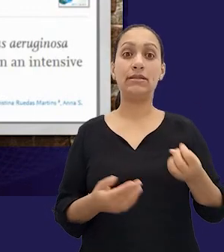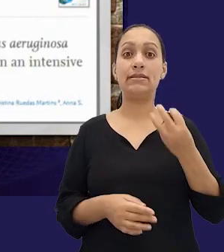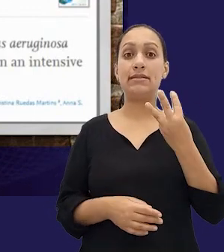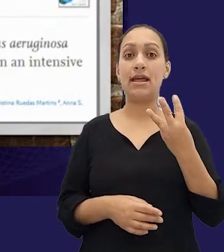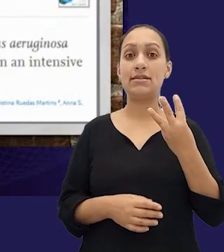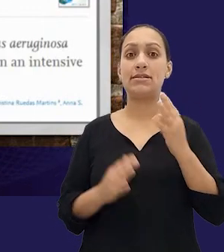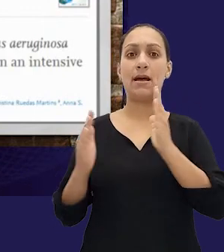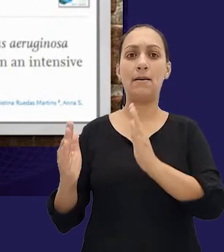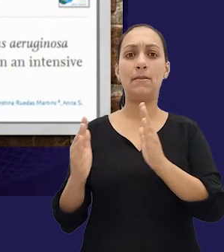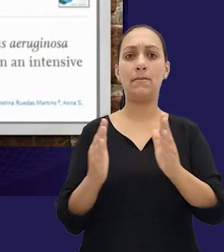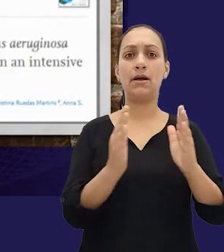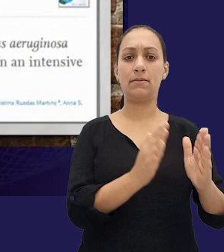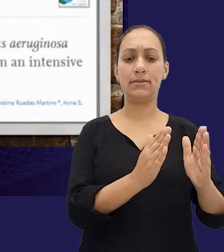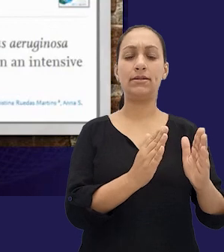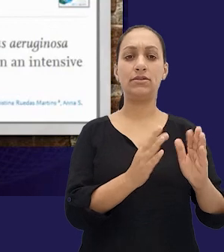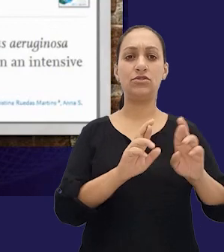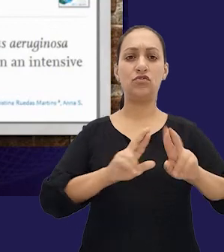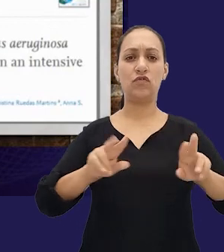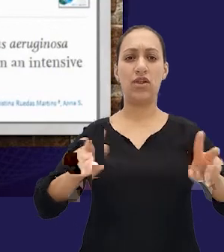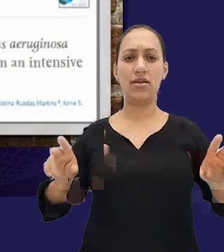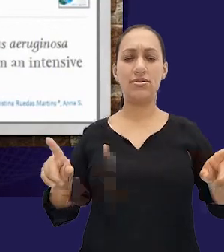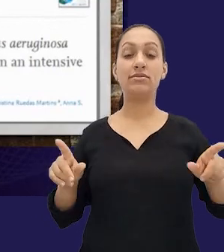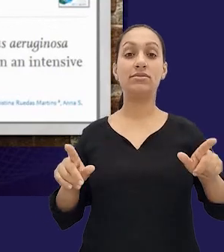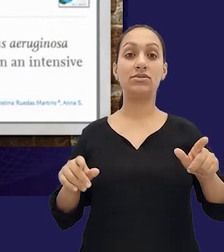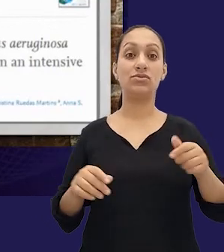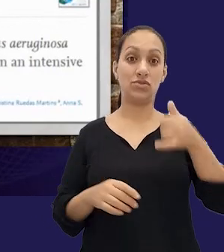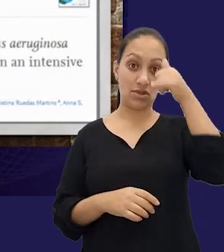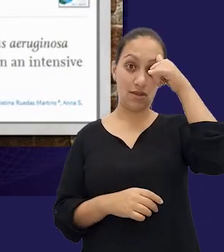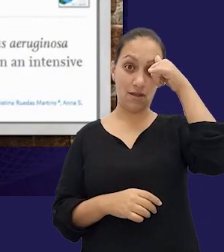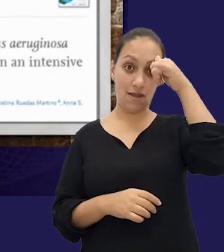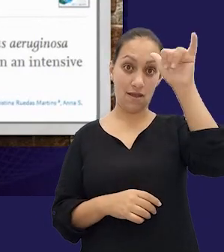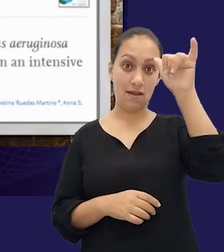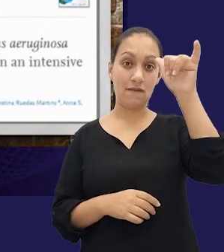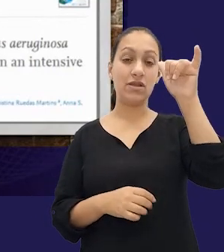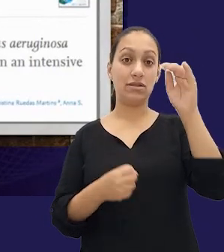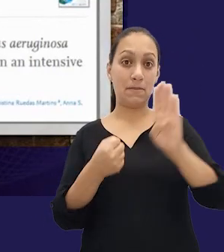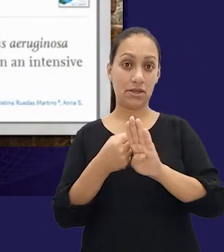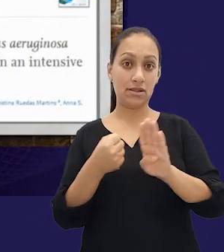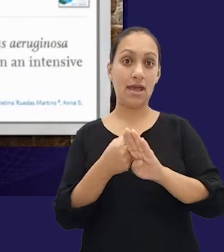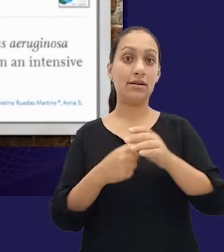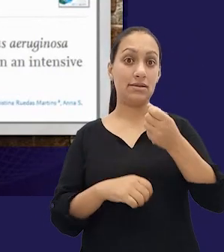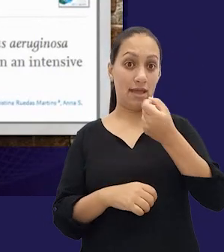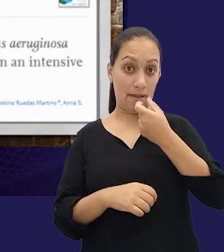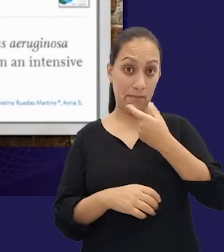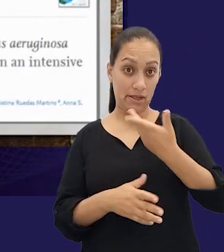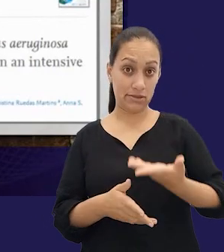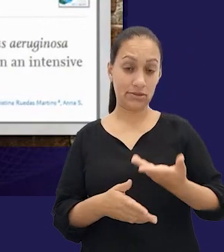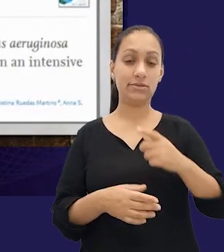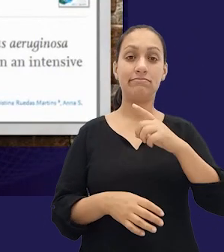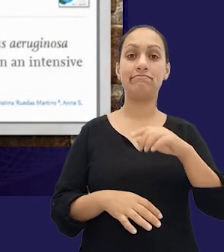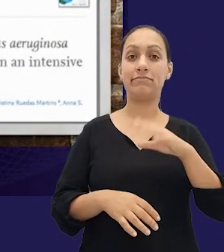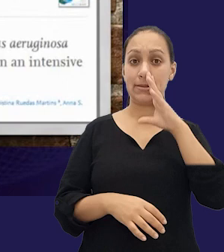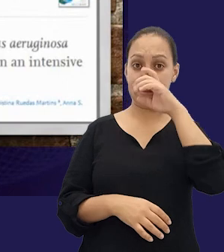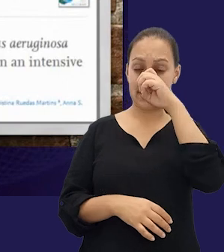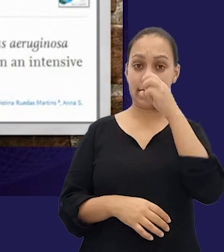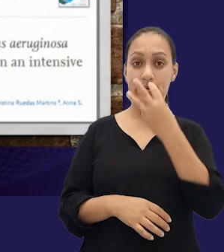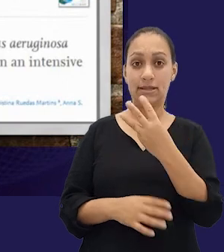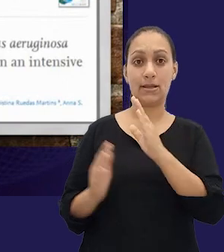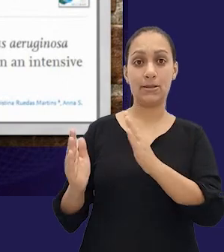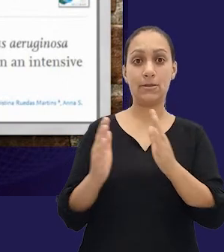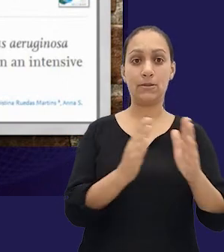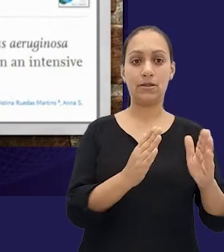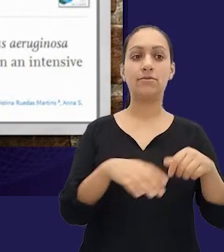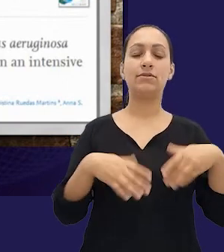3 categorias distintas de antimicrobianos. Então, apresentando resistência a 3 categorias ou mais, ela